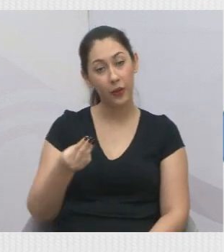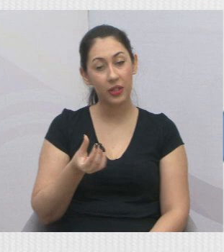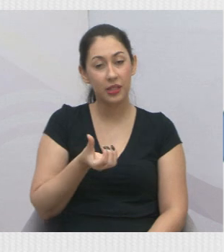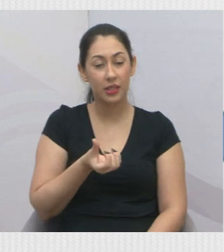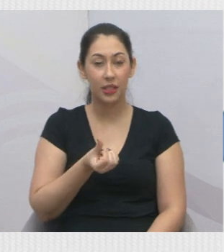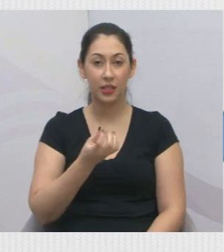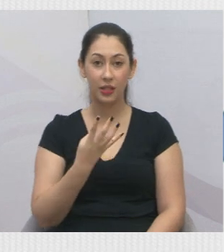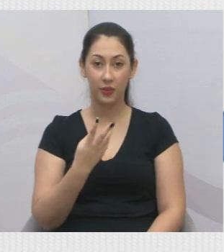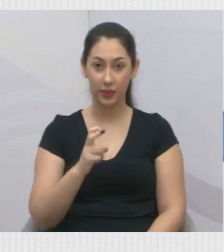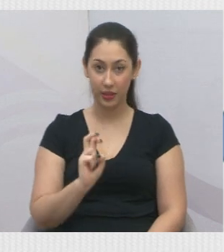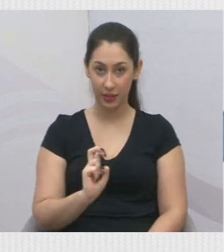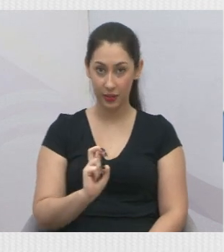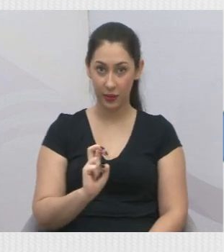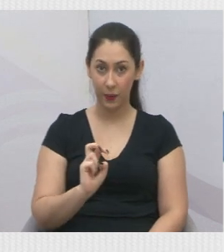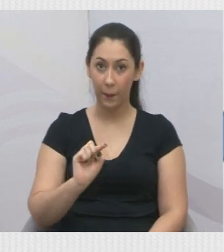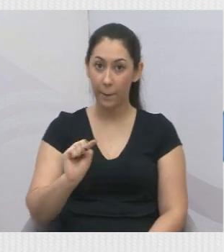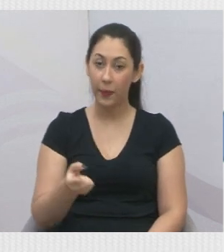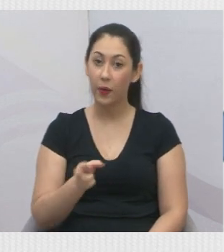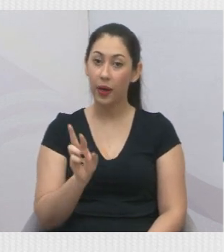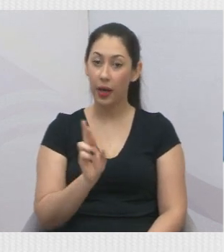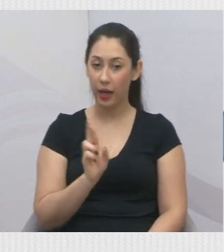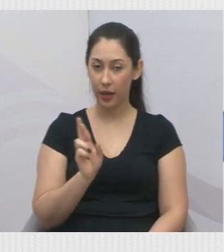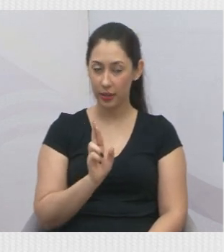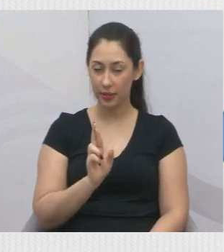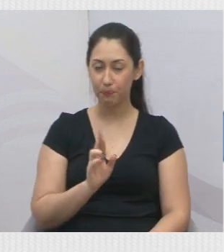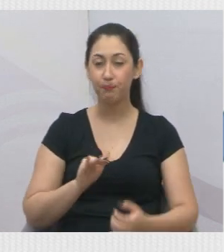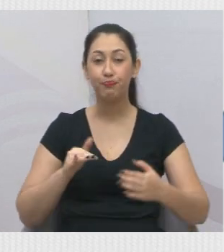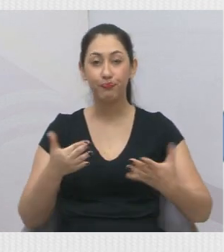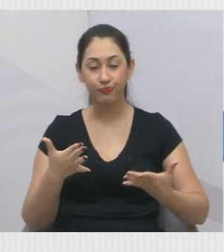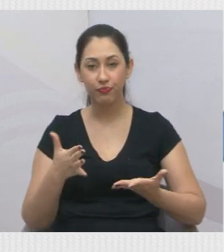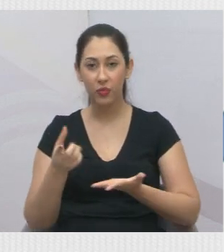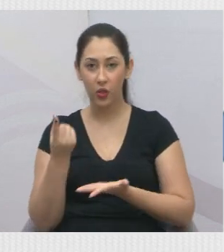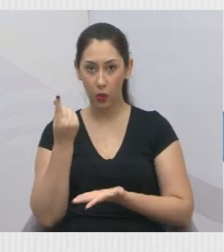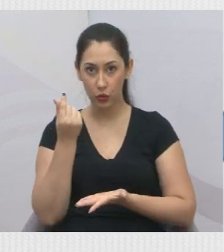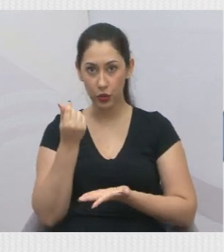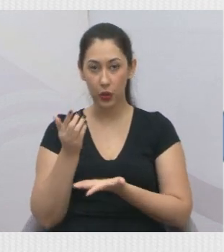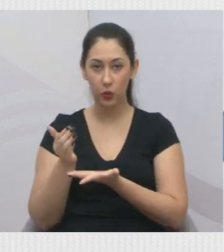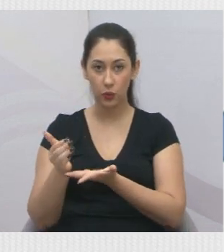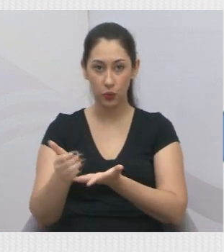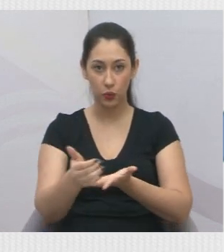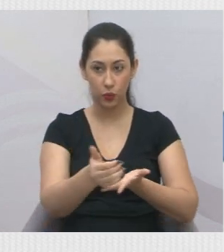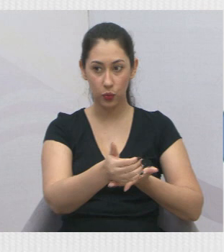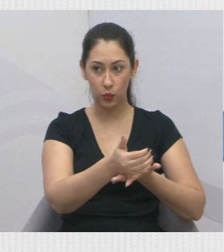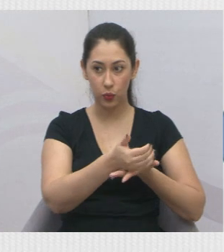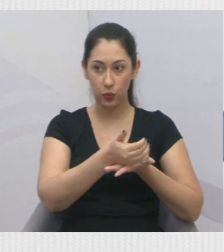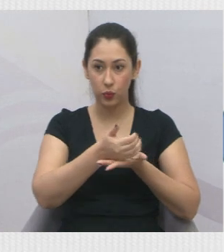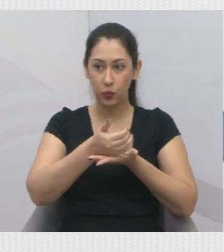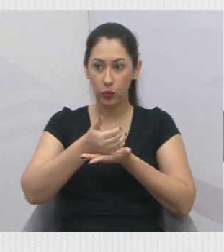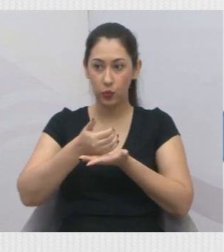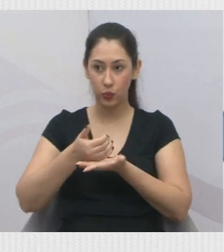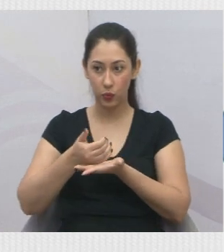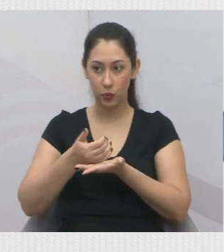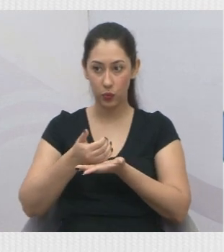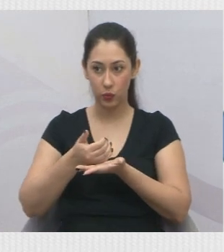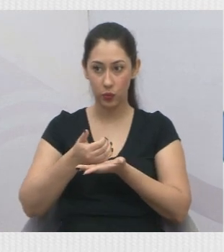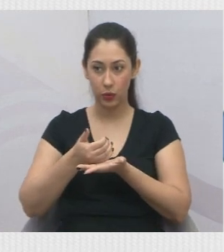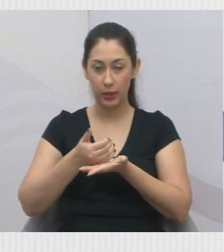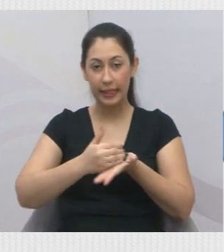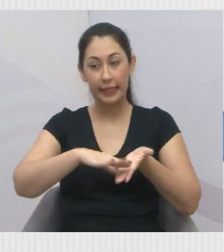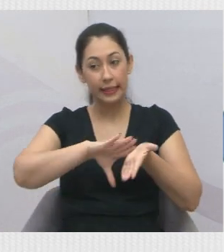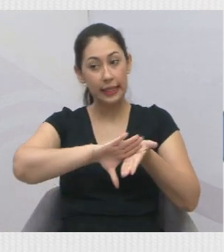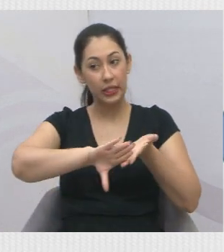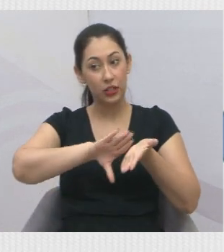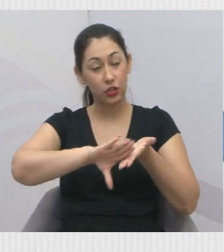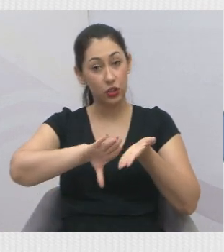R$ 120.645.000. Nós, pegando a receita corrente líquida, pegando o tracinho 1 bilhão